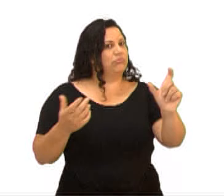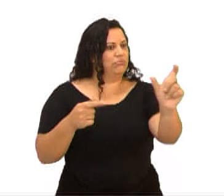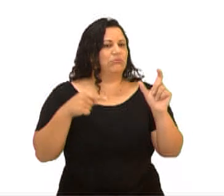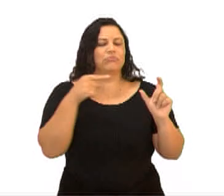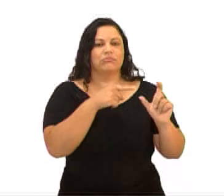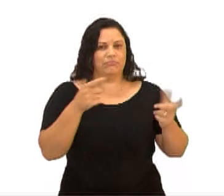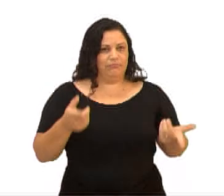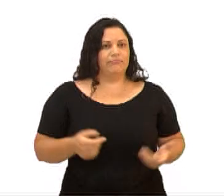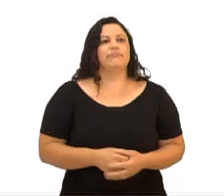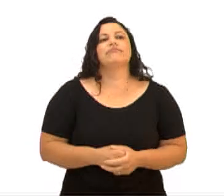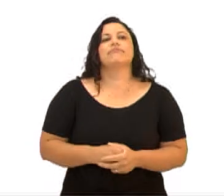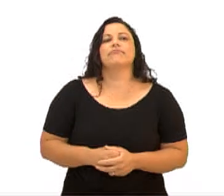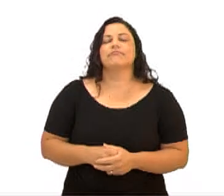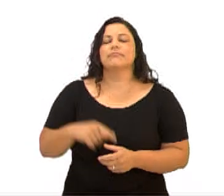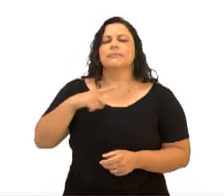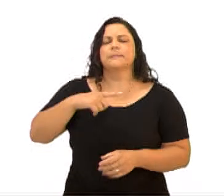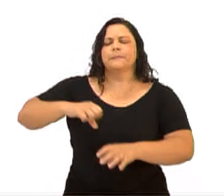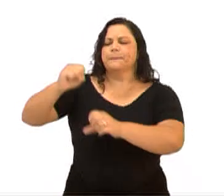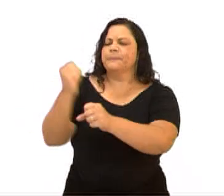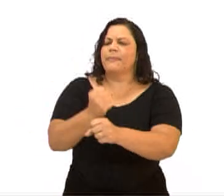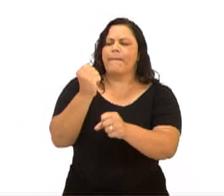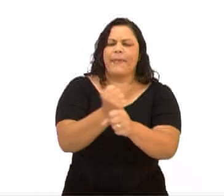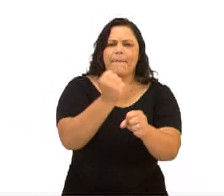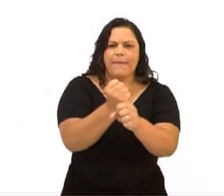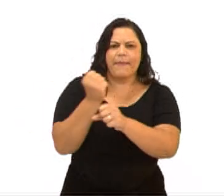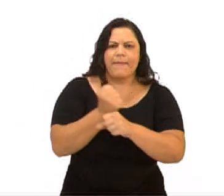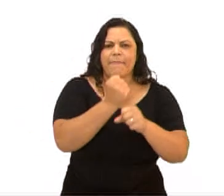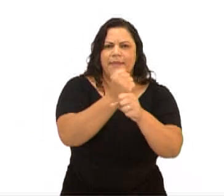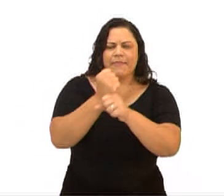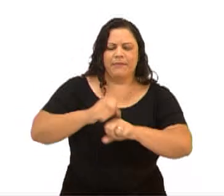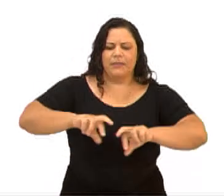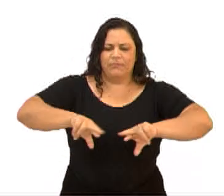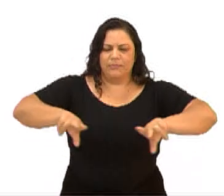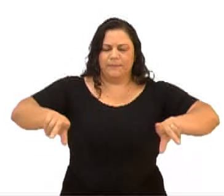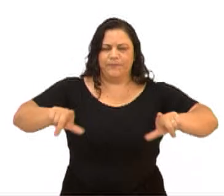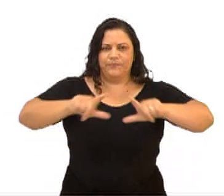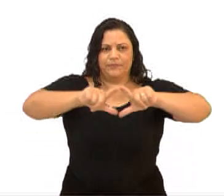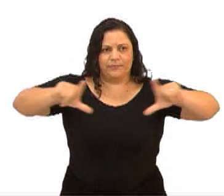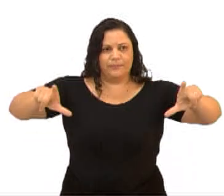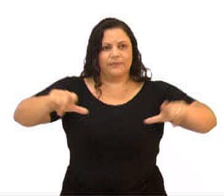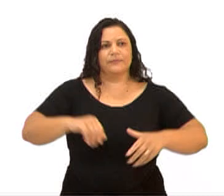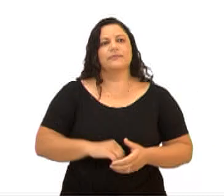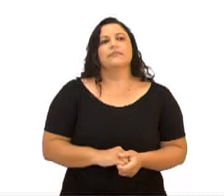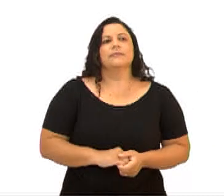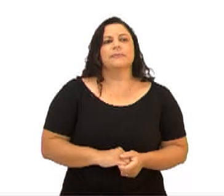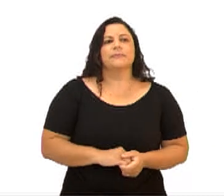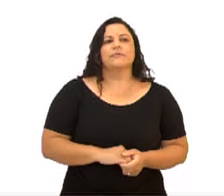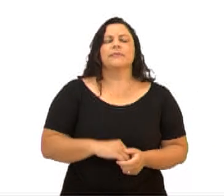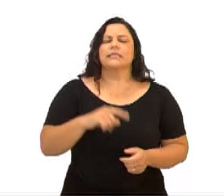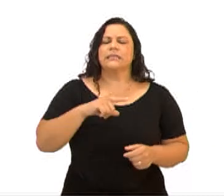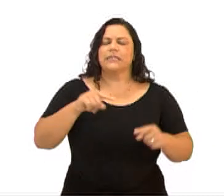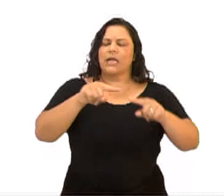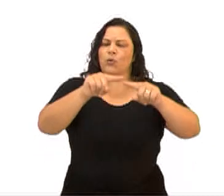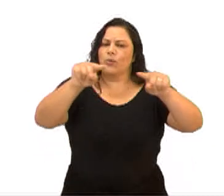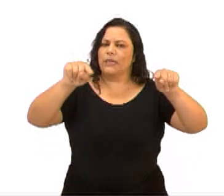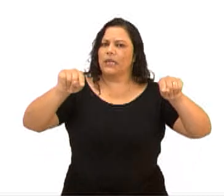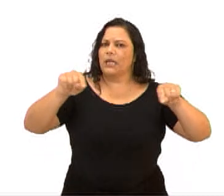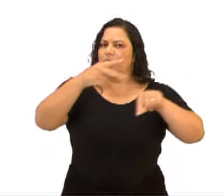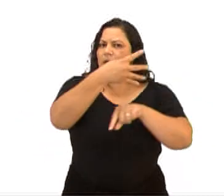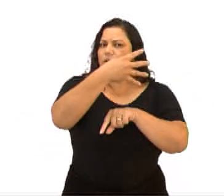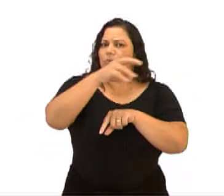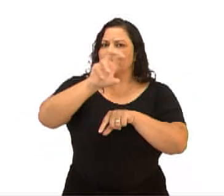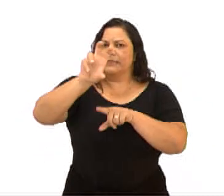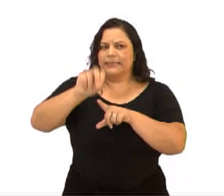concretado. Sabendo que esse terreno possui perímetro de 450 metros e altura